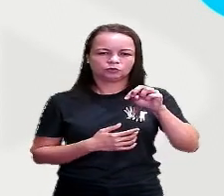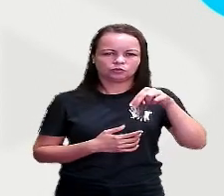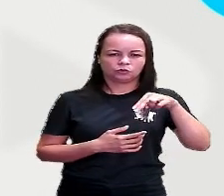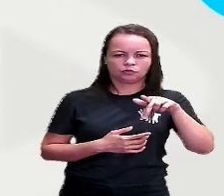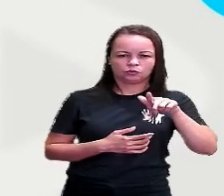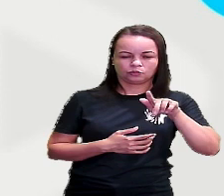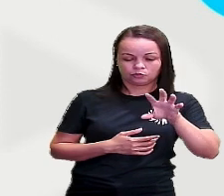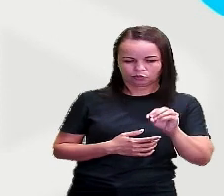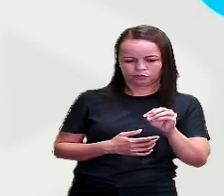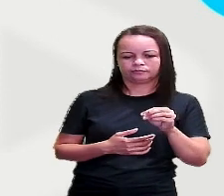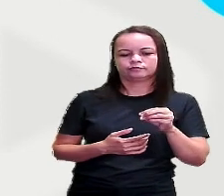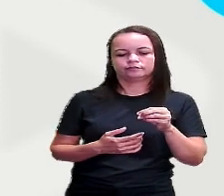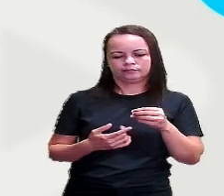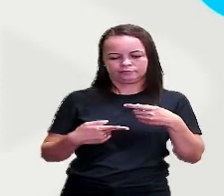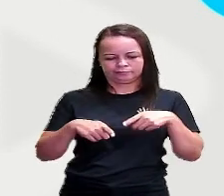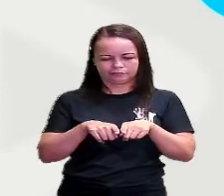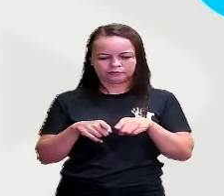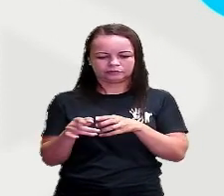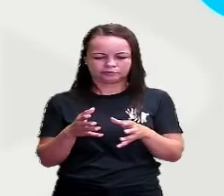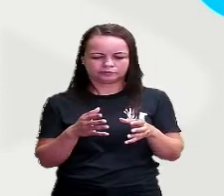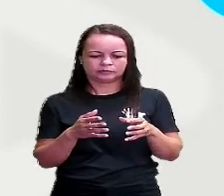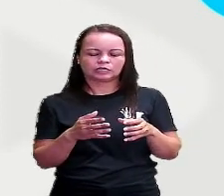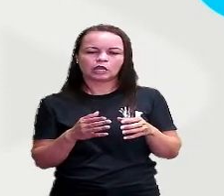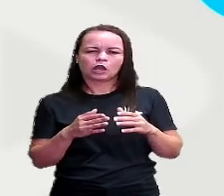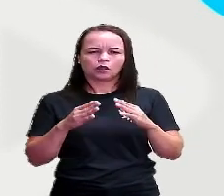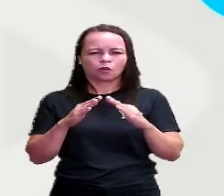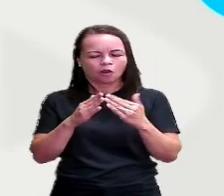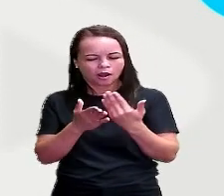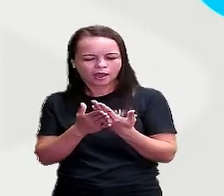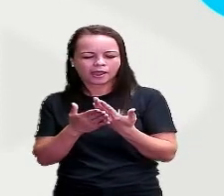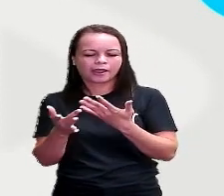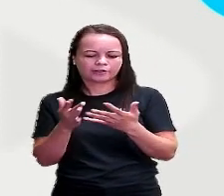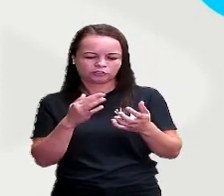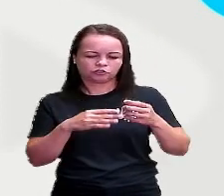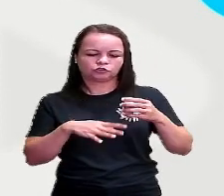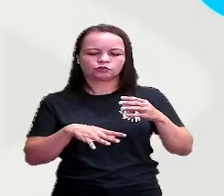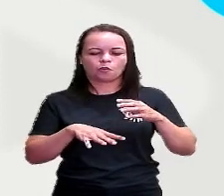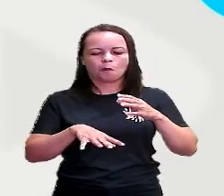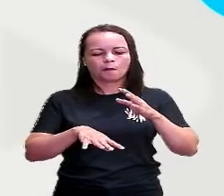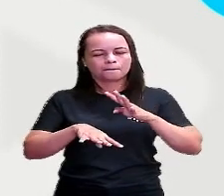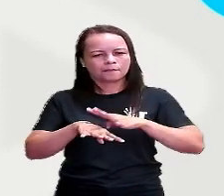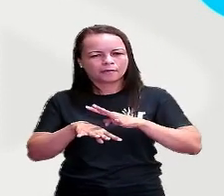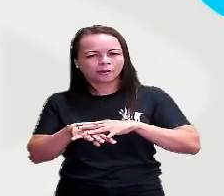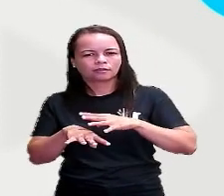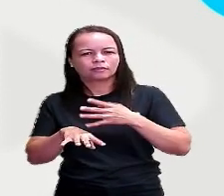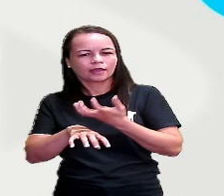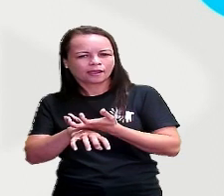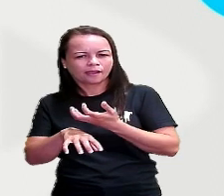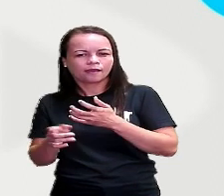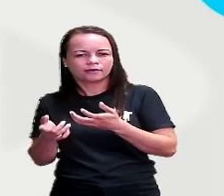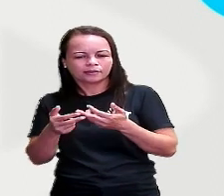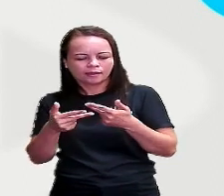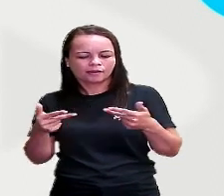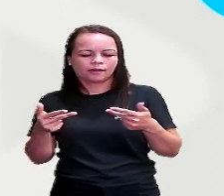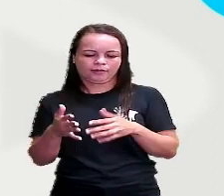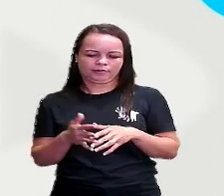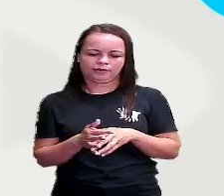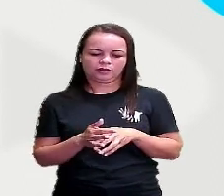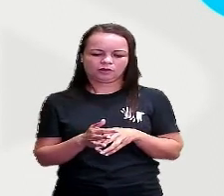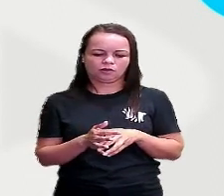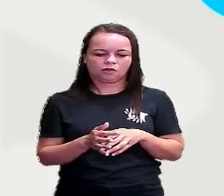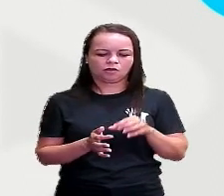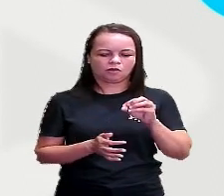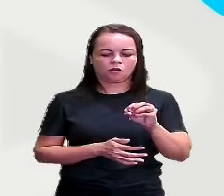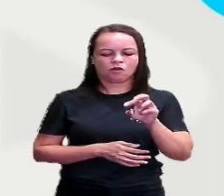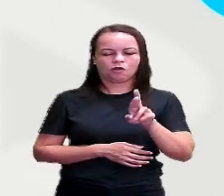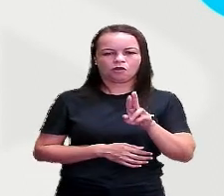I-O. Matéria, órfão, prêmio, secretaria. Aliás,